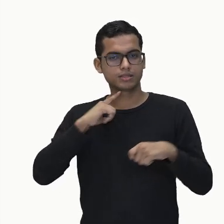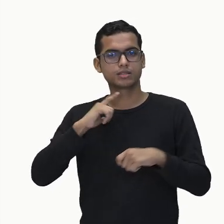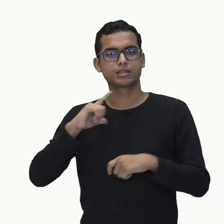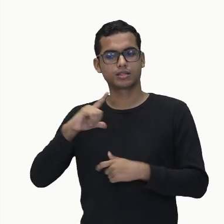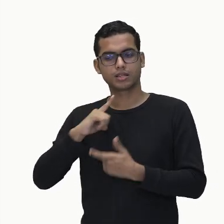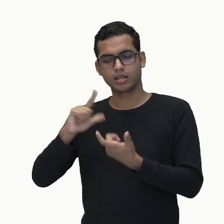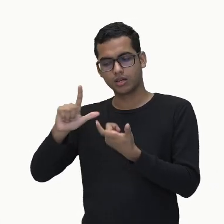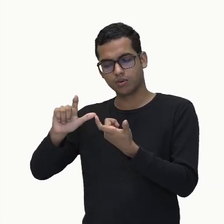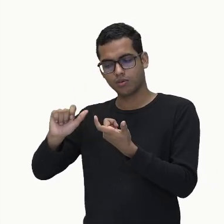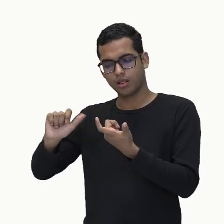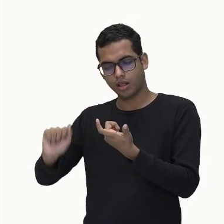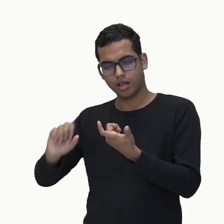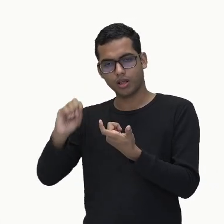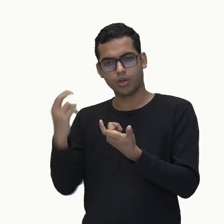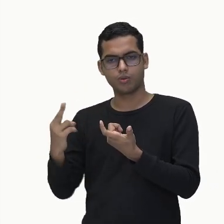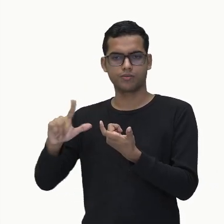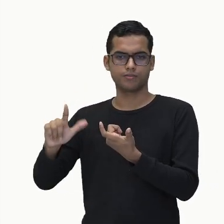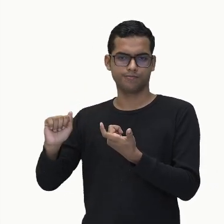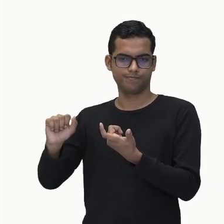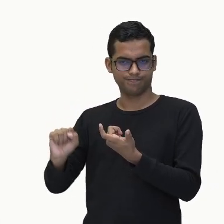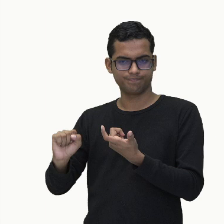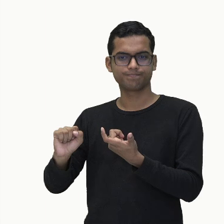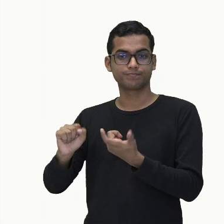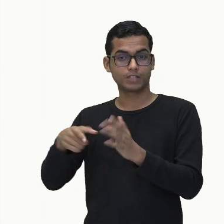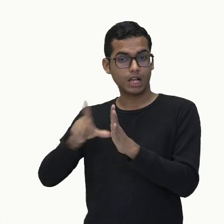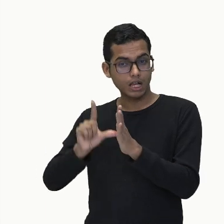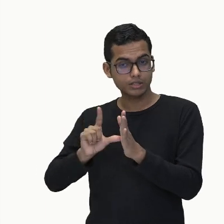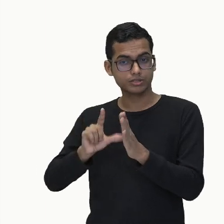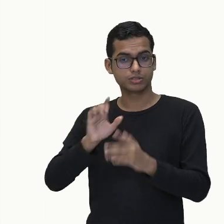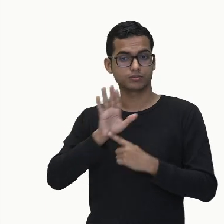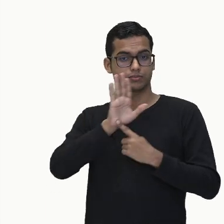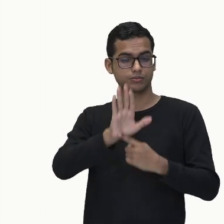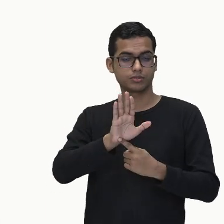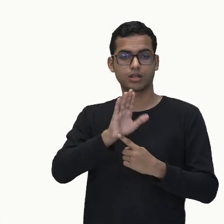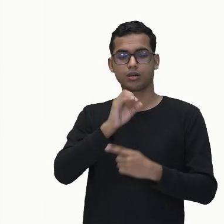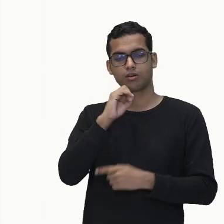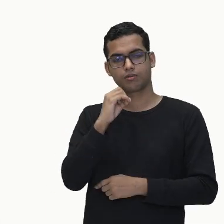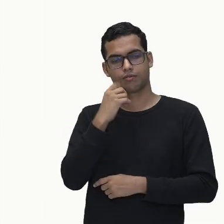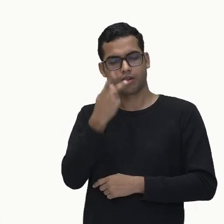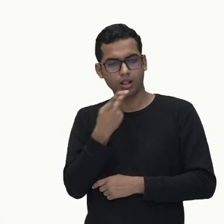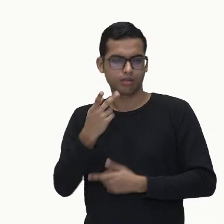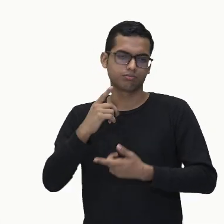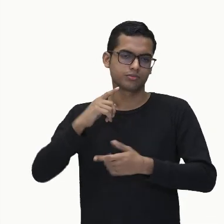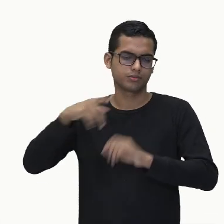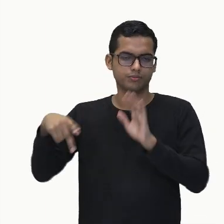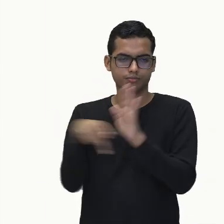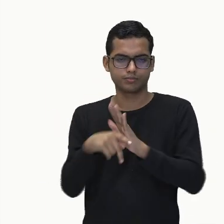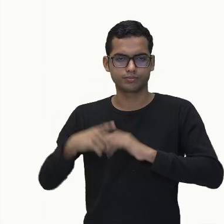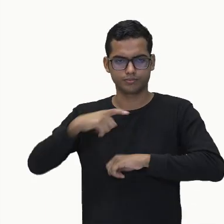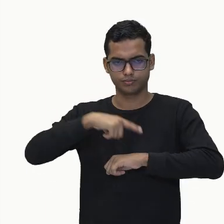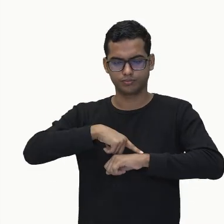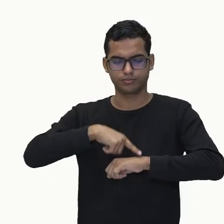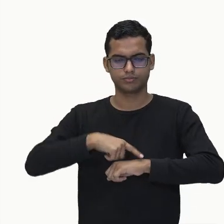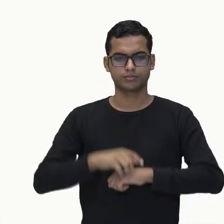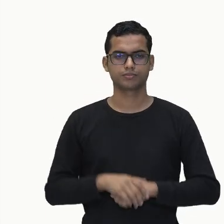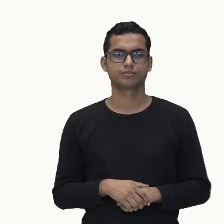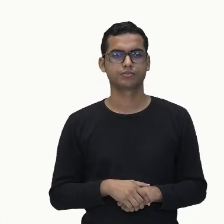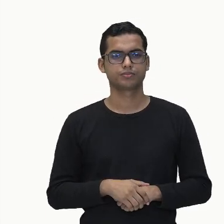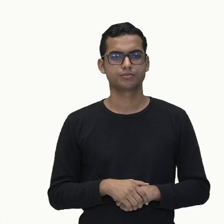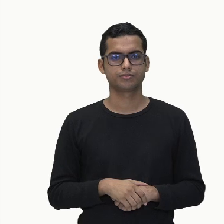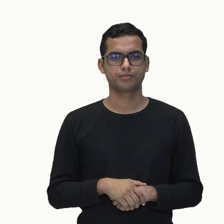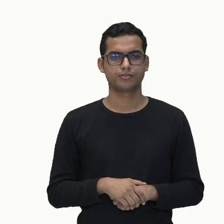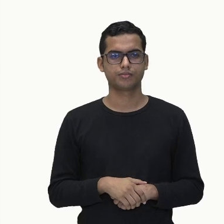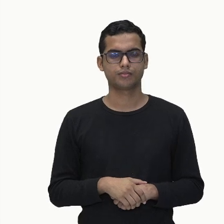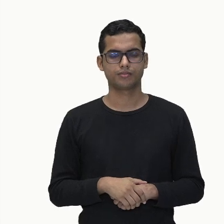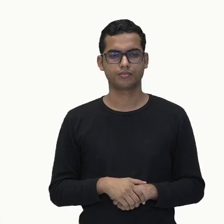antecedendo as horas Ok adelante Então já vimos esse vamos para esse ent com H